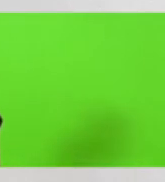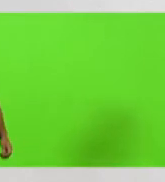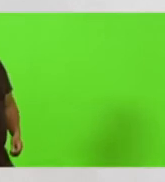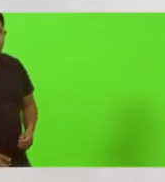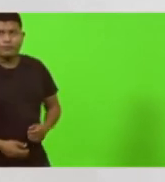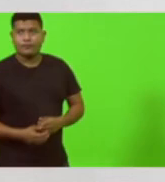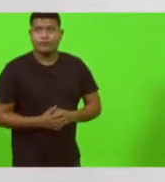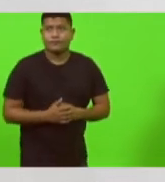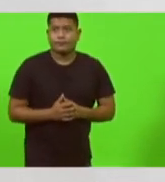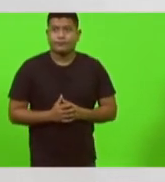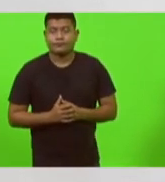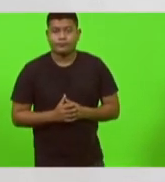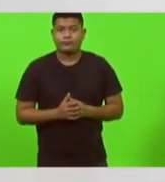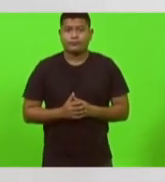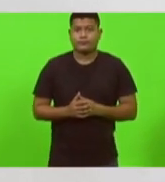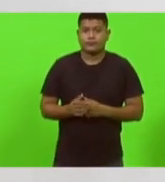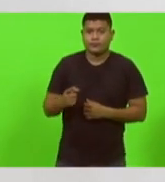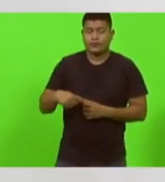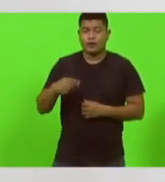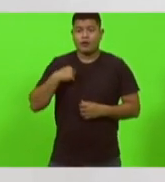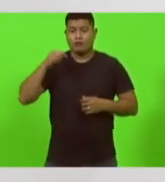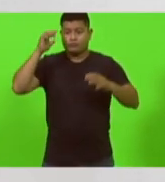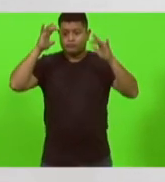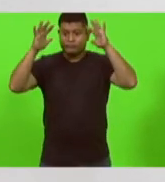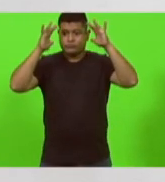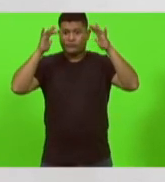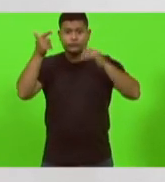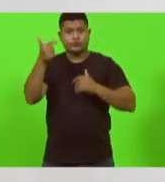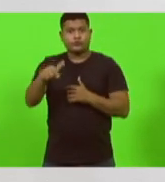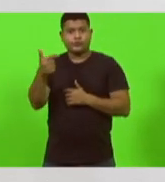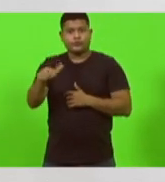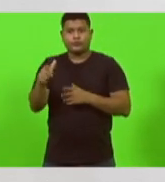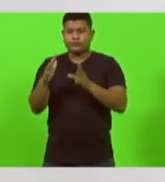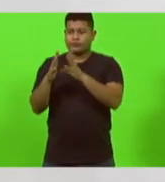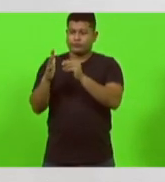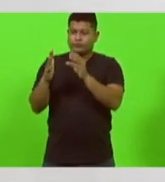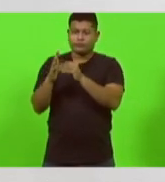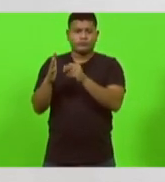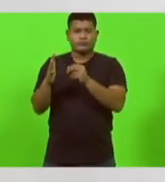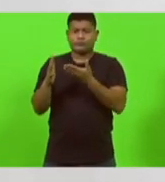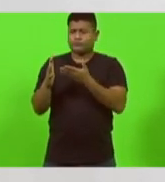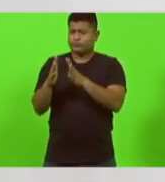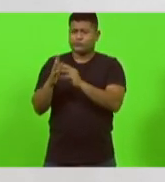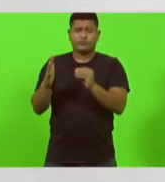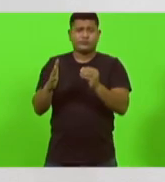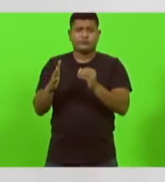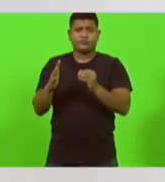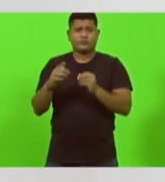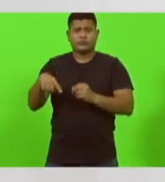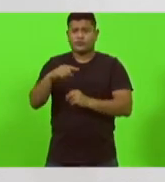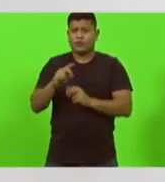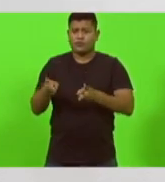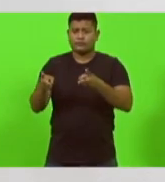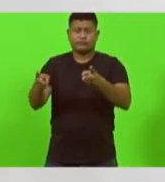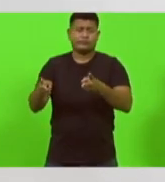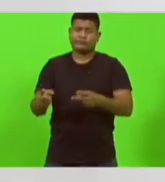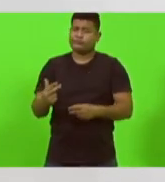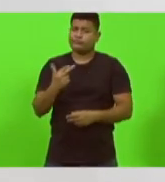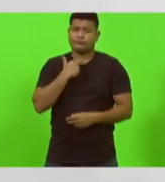preciso que a gente repense esse modelo. Neste modelo não dá mais. Nós